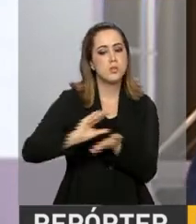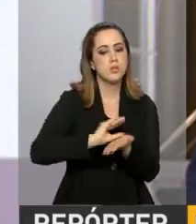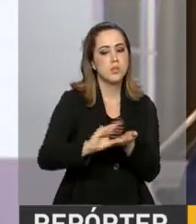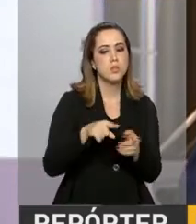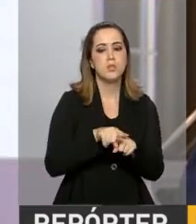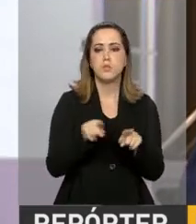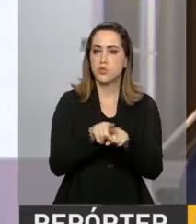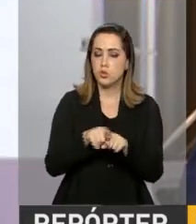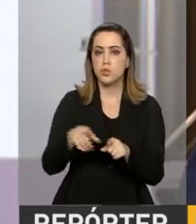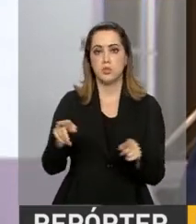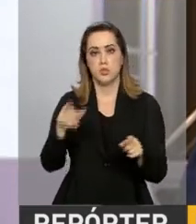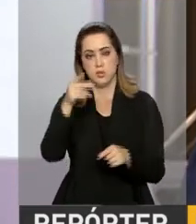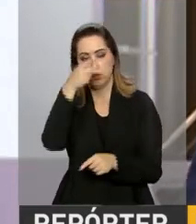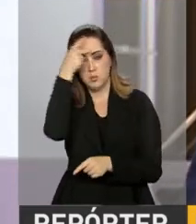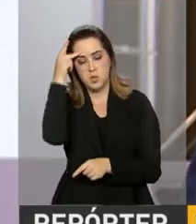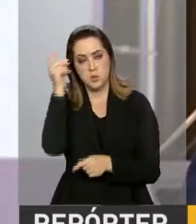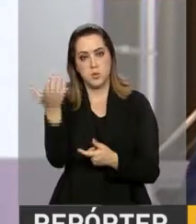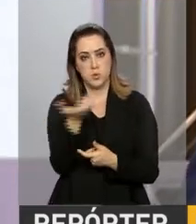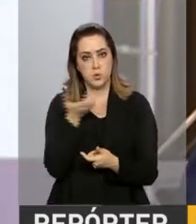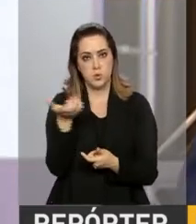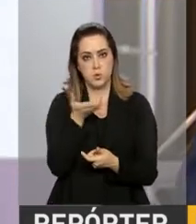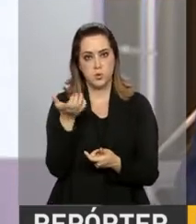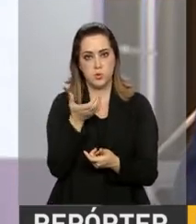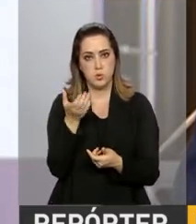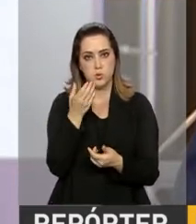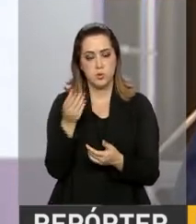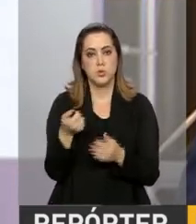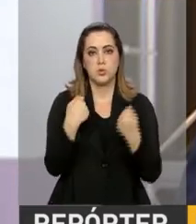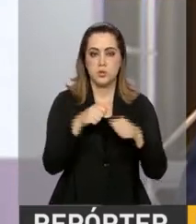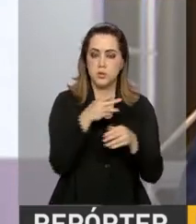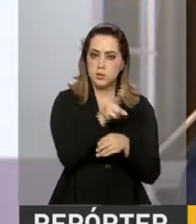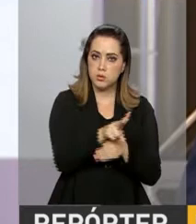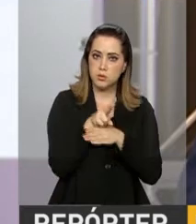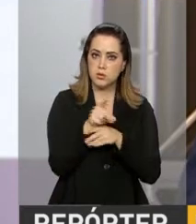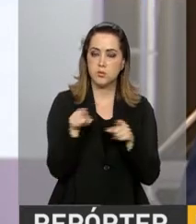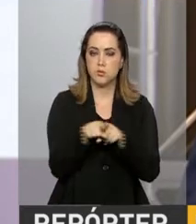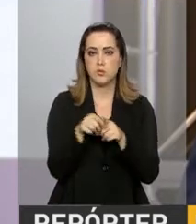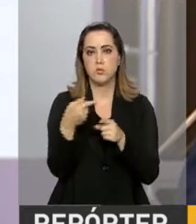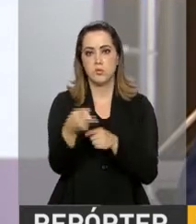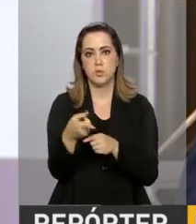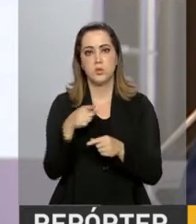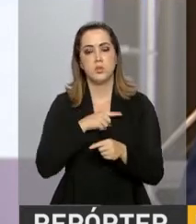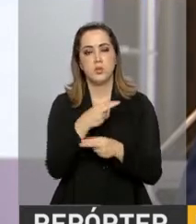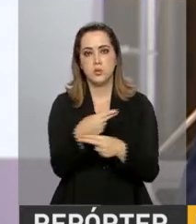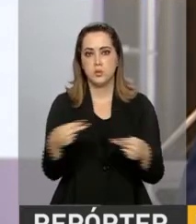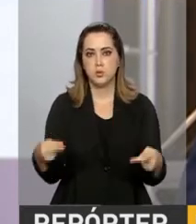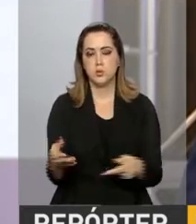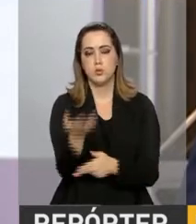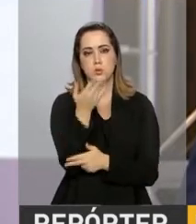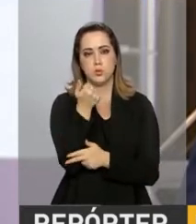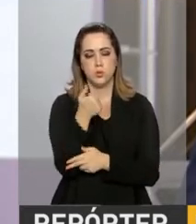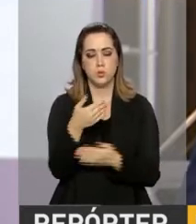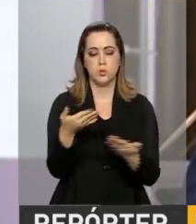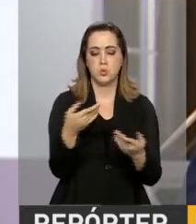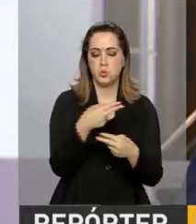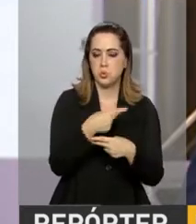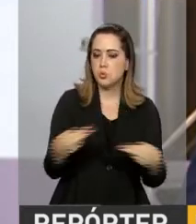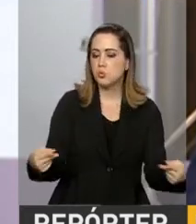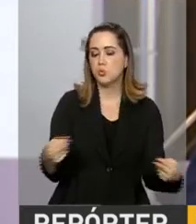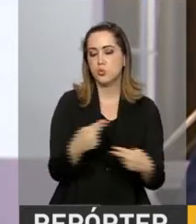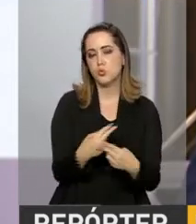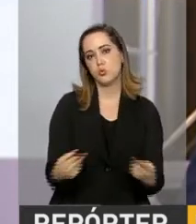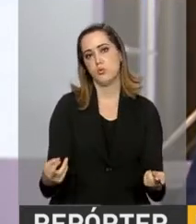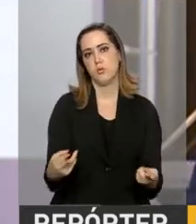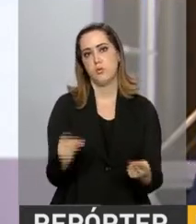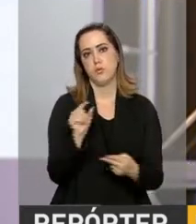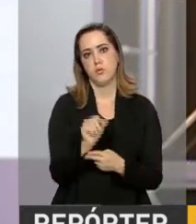da maneira eficiente recursos financeiros para fins produtivos para consumo, assim agindo como alavanca para